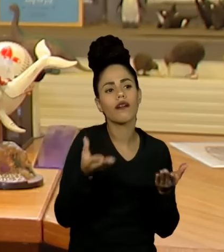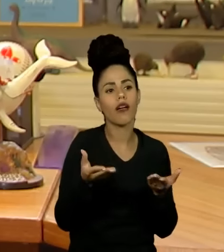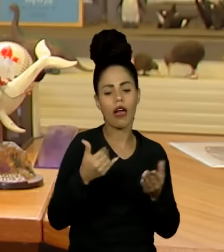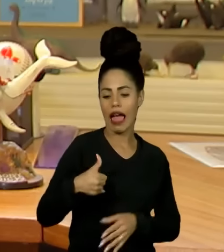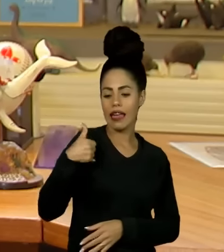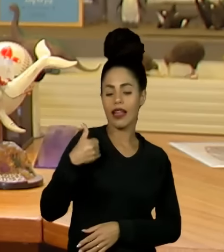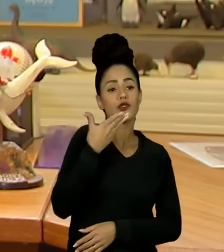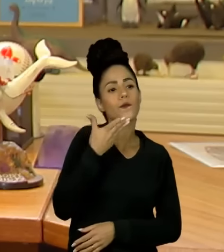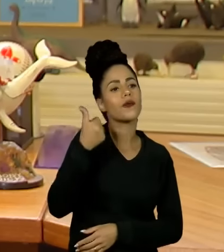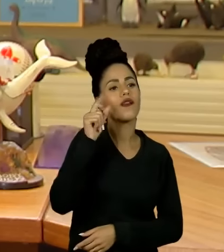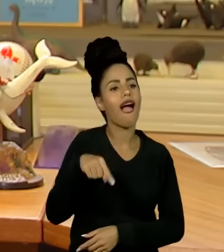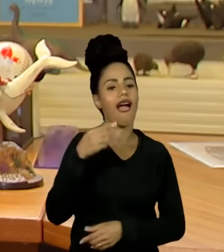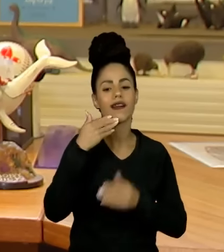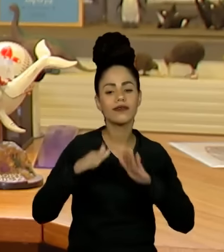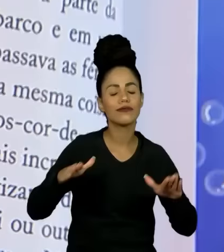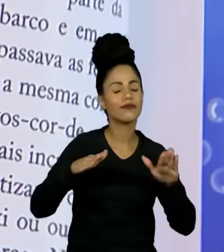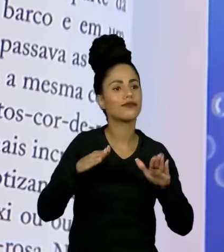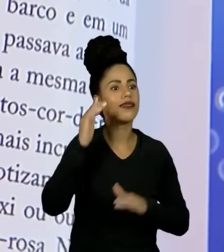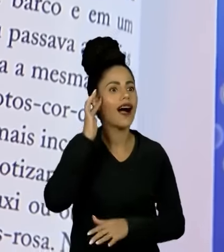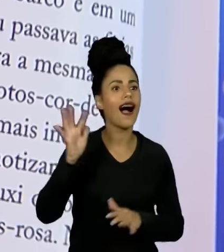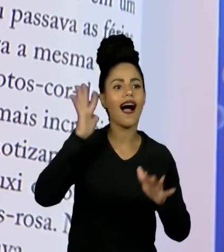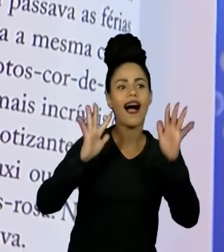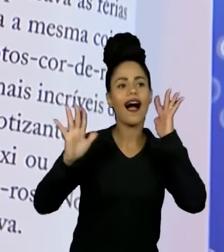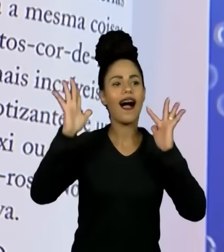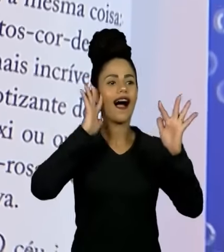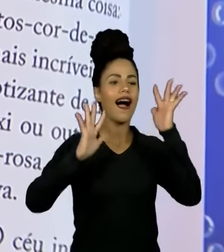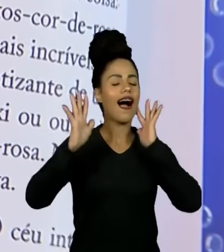melhor para você se encantar pelo que você ainda não conhece, né?